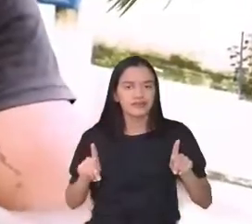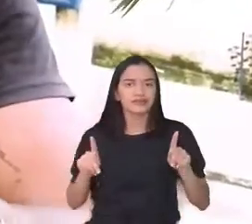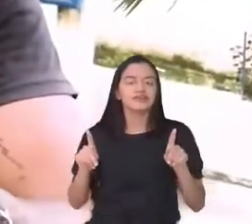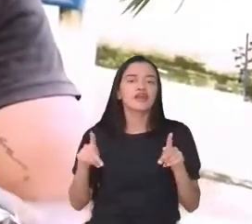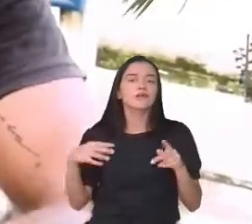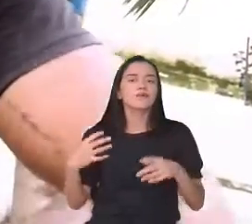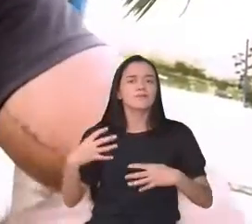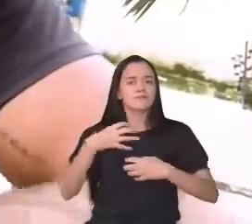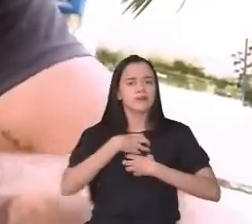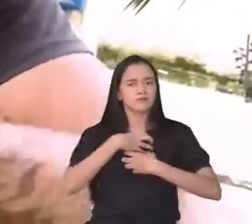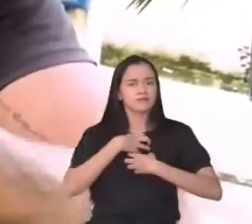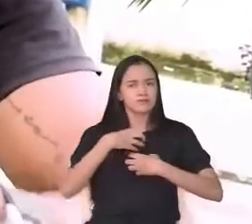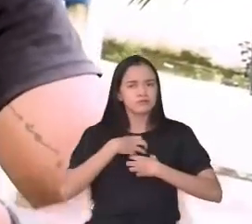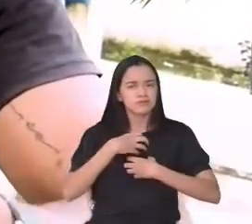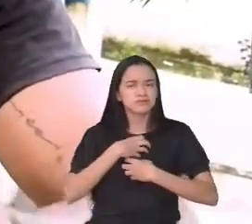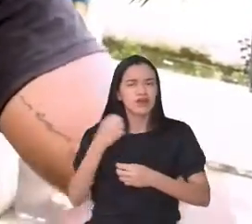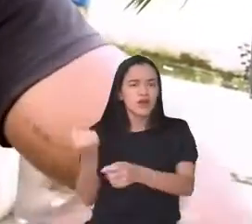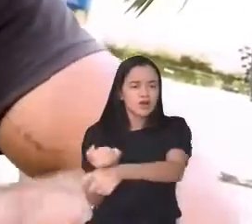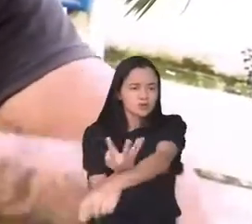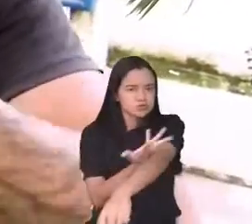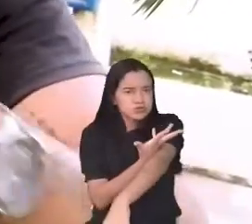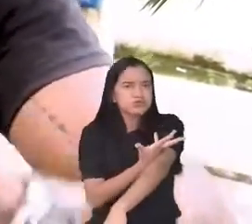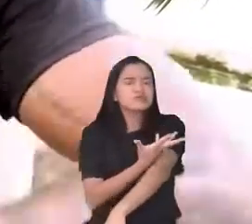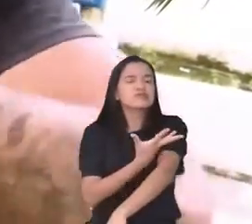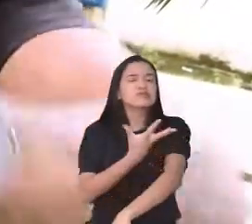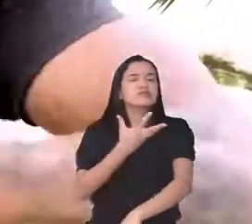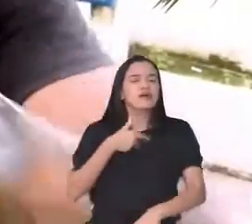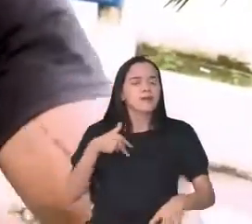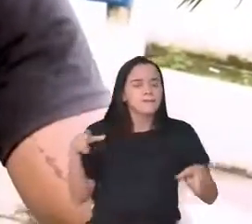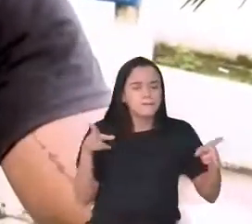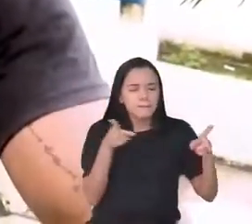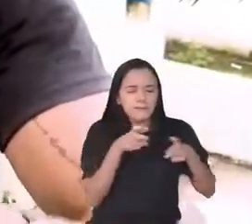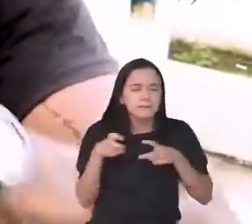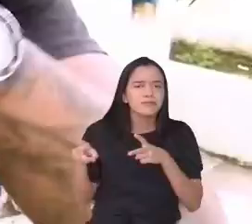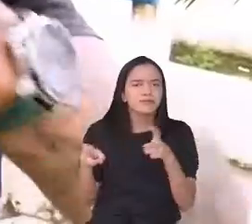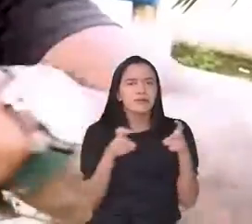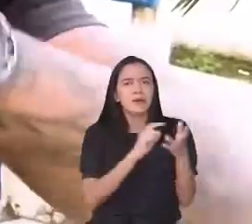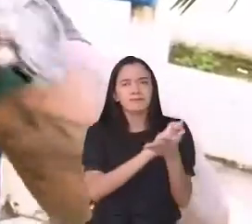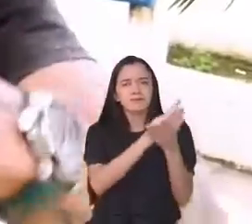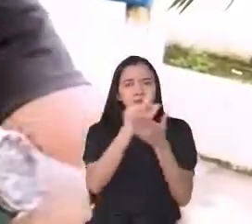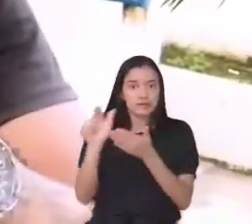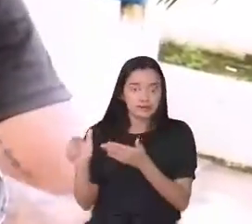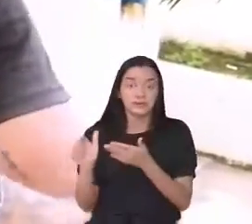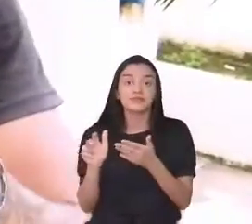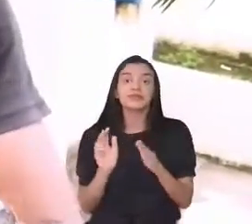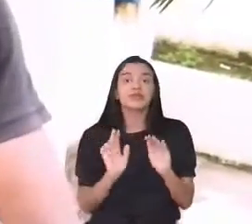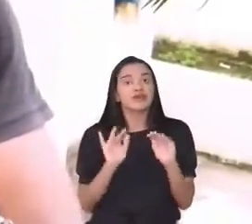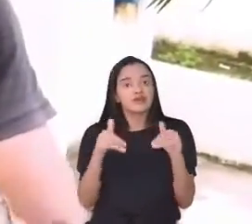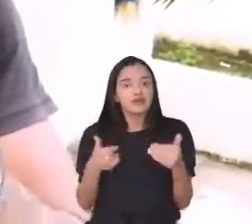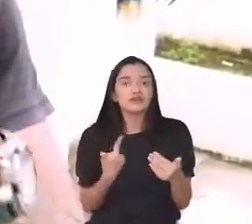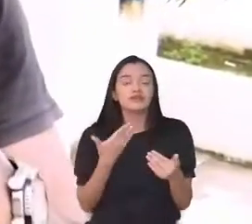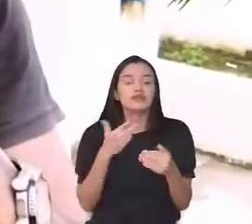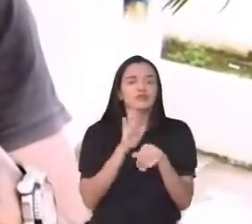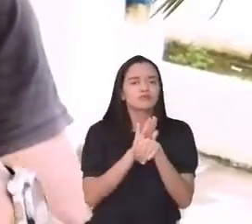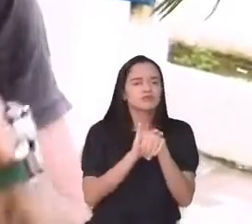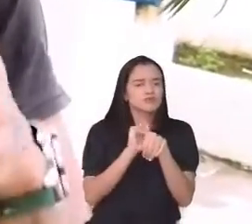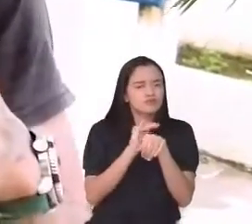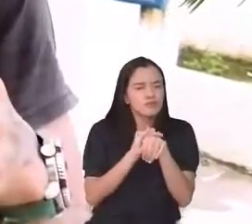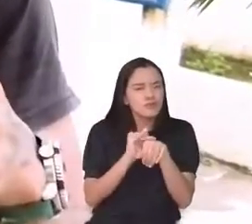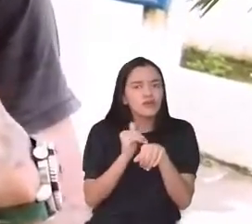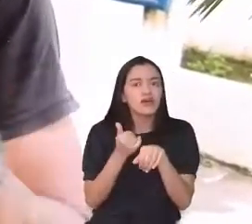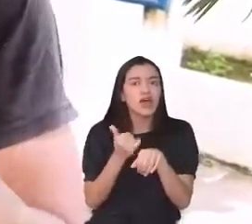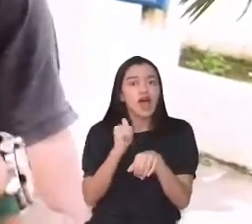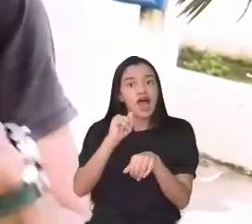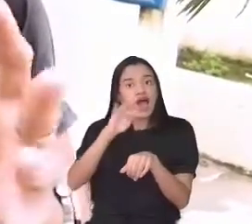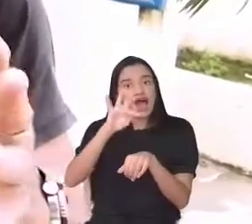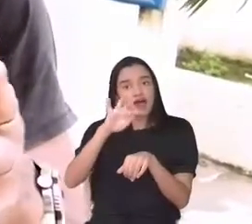as emoções, os sentimentos, percepções e uma série de coisas. Então, a partir do afeto, a gente sente isso.